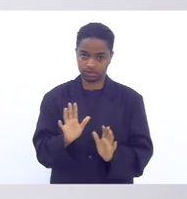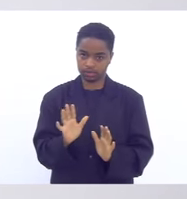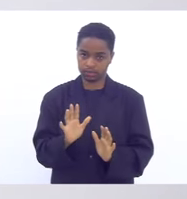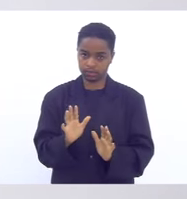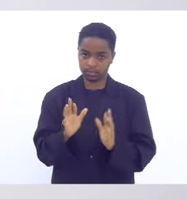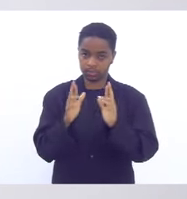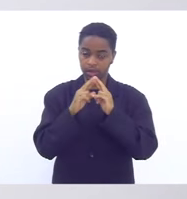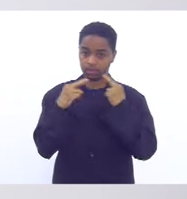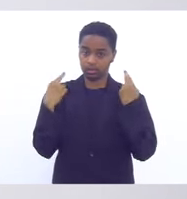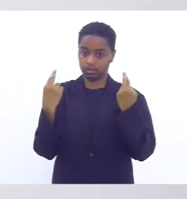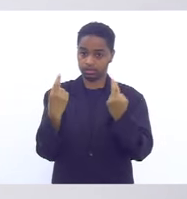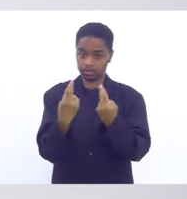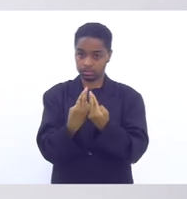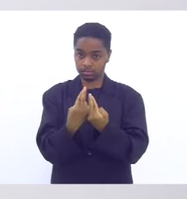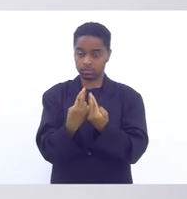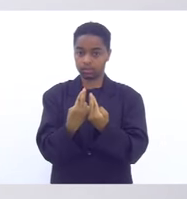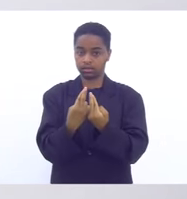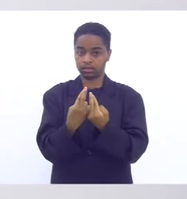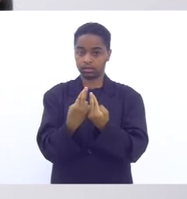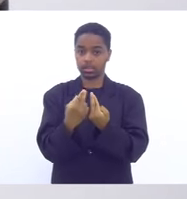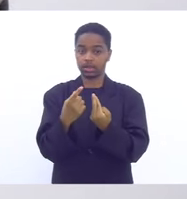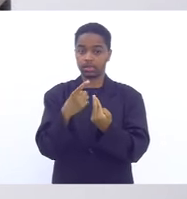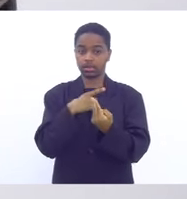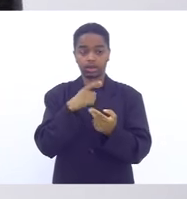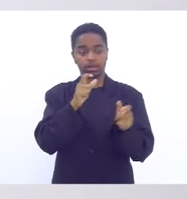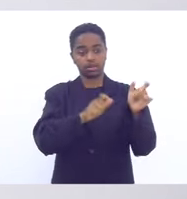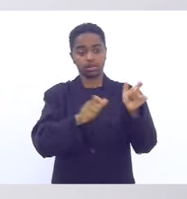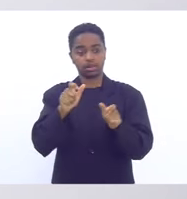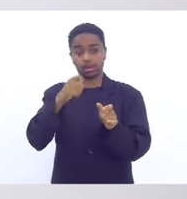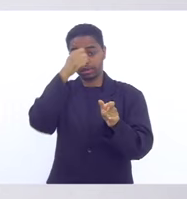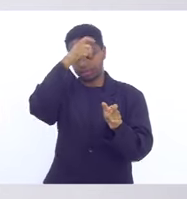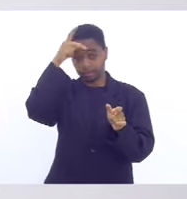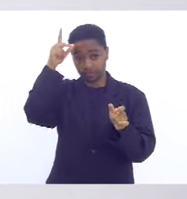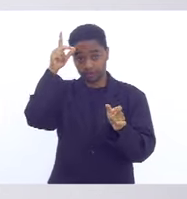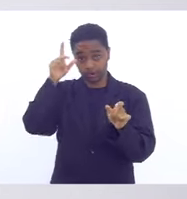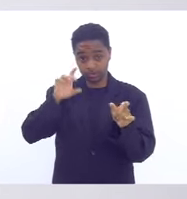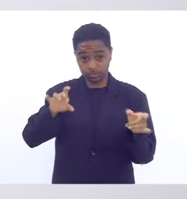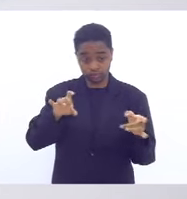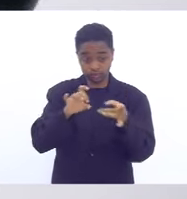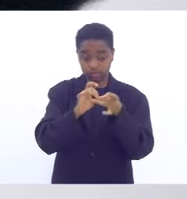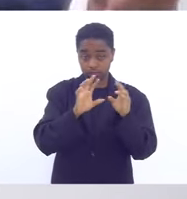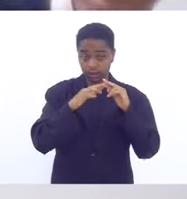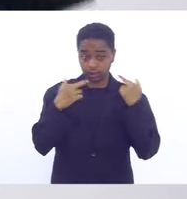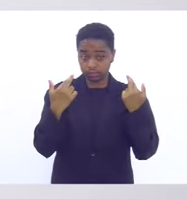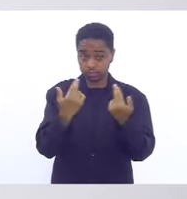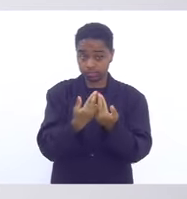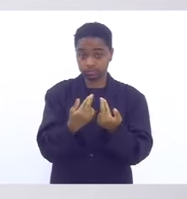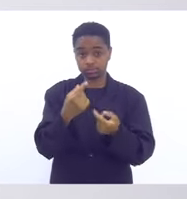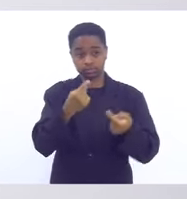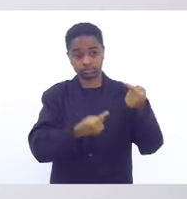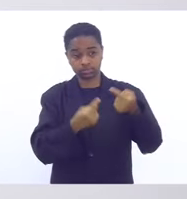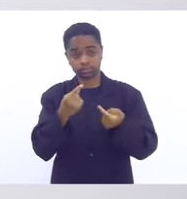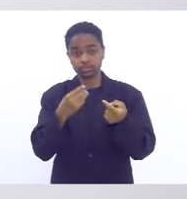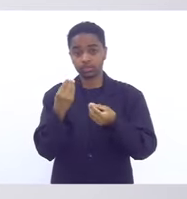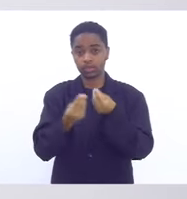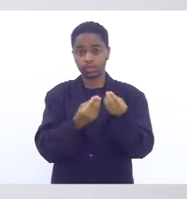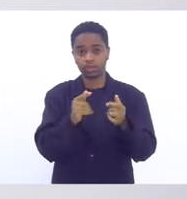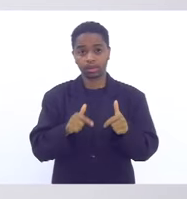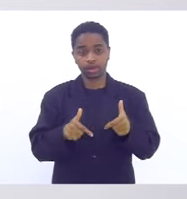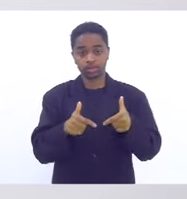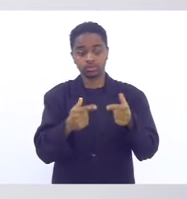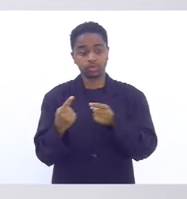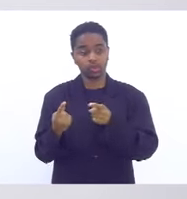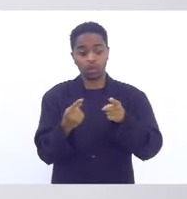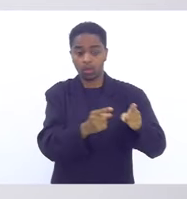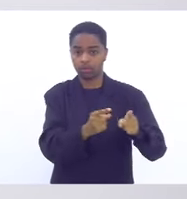uma reunião onde estava se reunindo ali todos os prefeitos e estava assim, fazendo seu enfrentamento a todo esse descaso